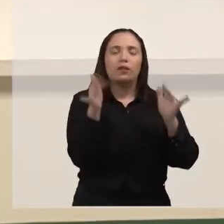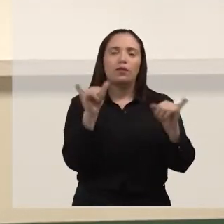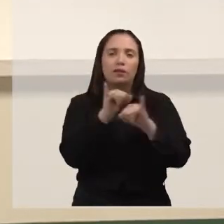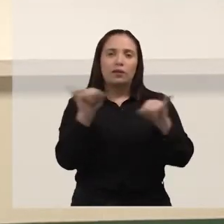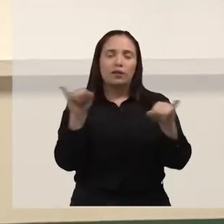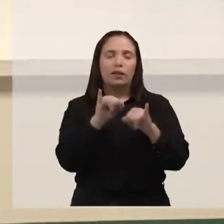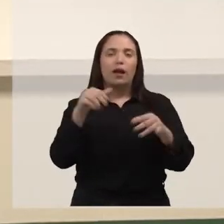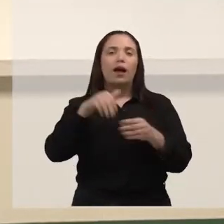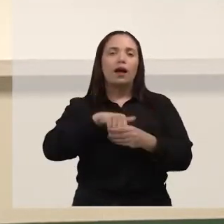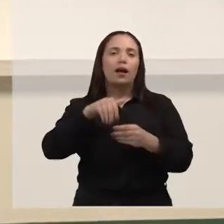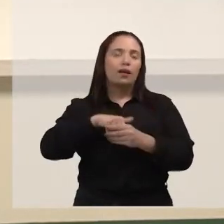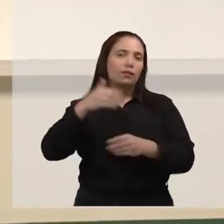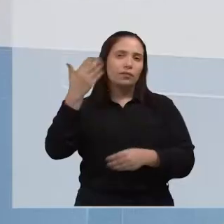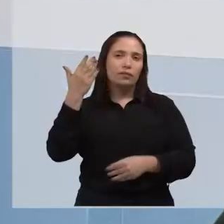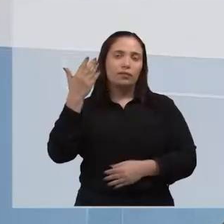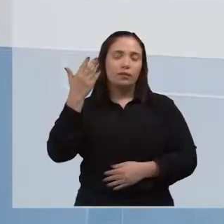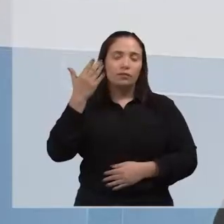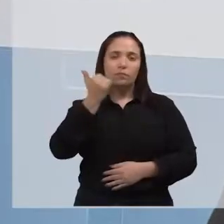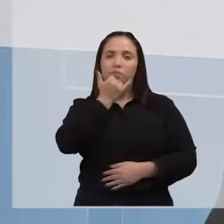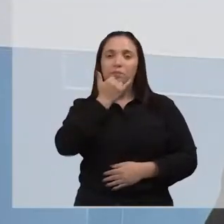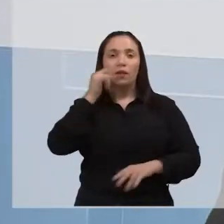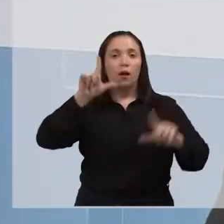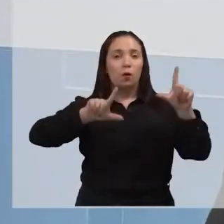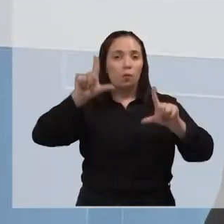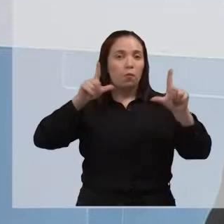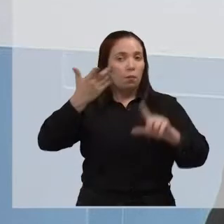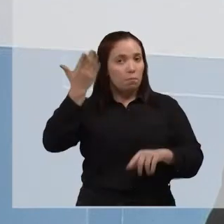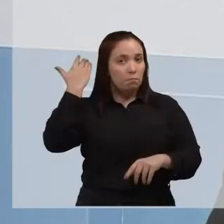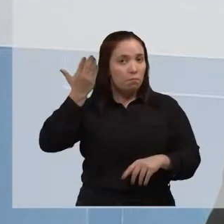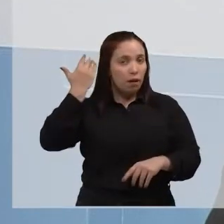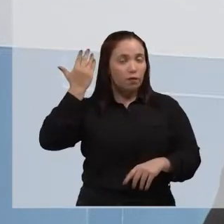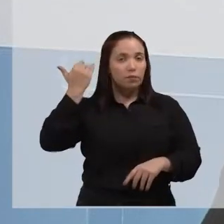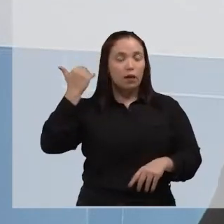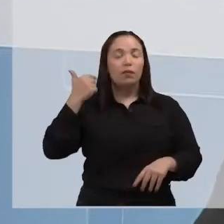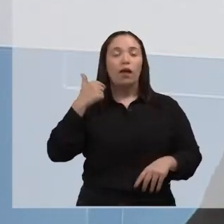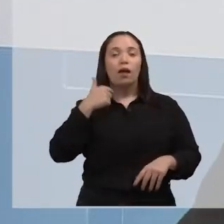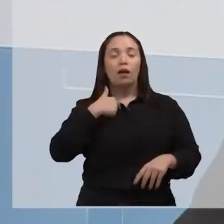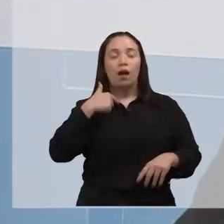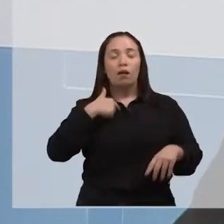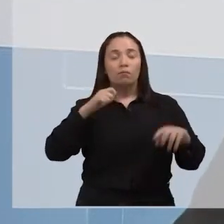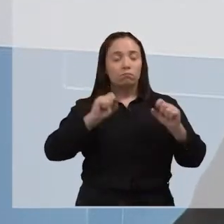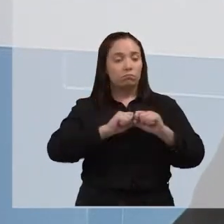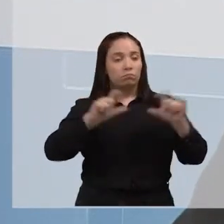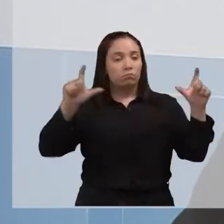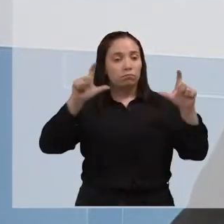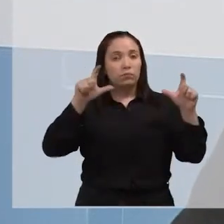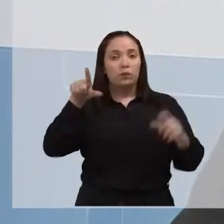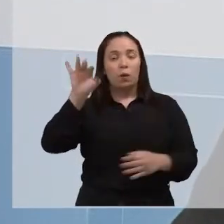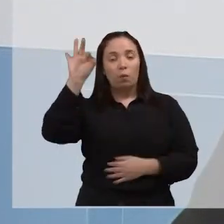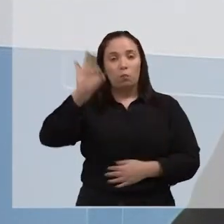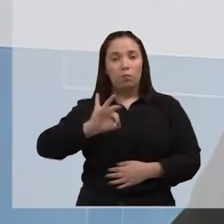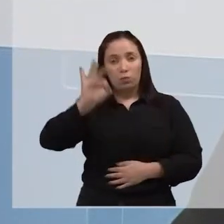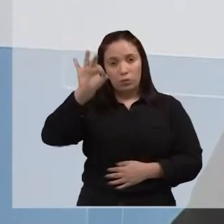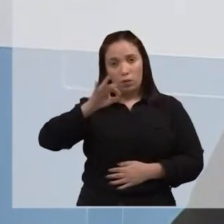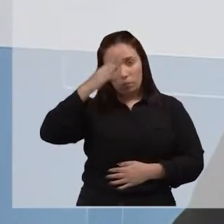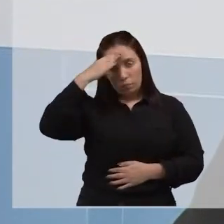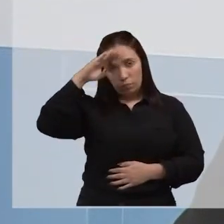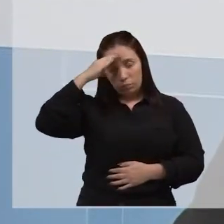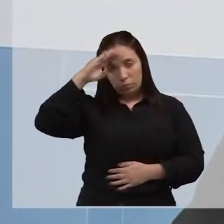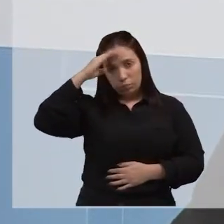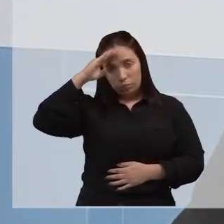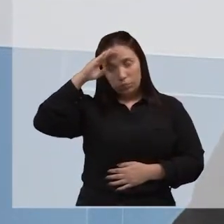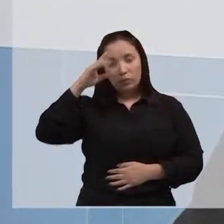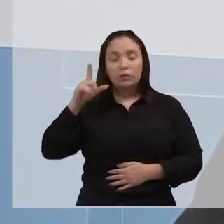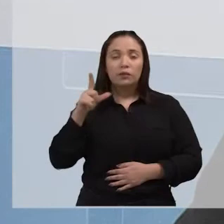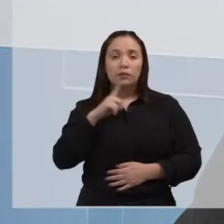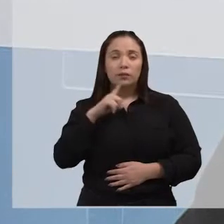Luiz, ou na eleição passada. Nos programas passados. Nos programas passados, quando eu fiquei impressionado que o percentual dele de espontânea é